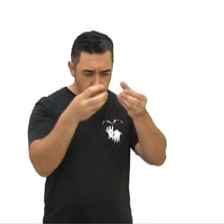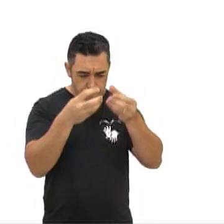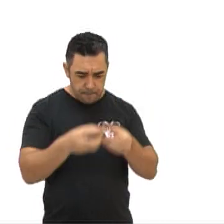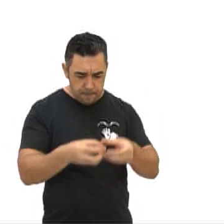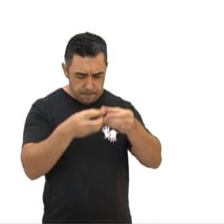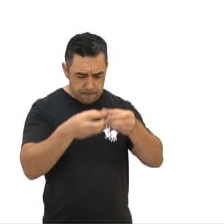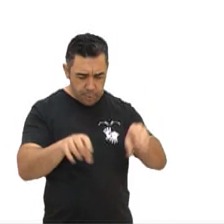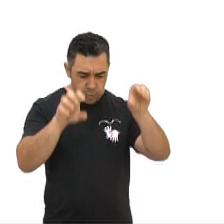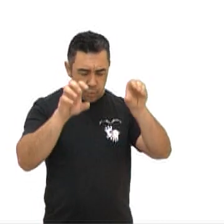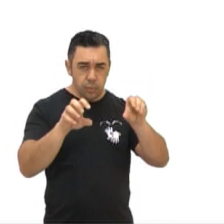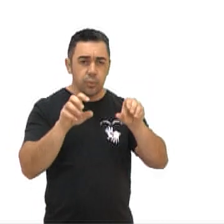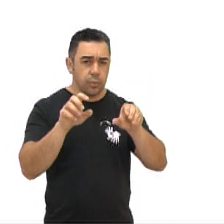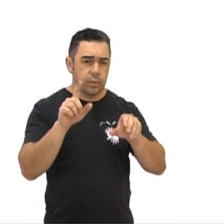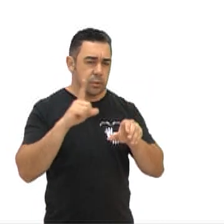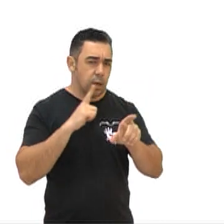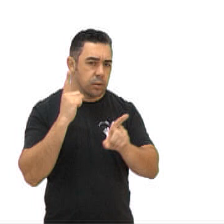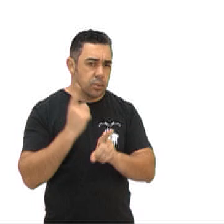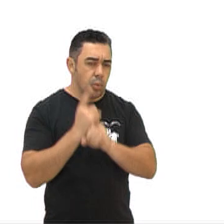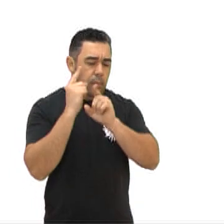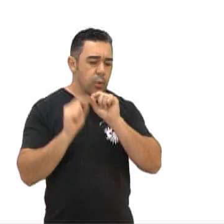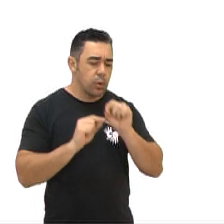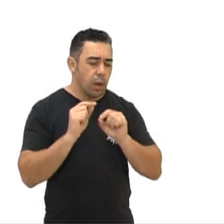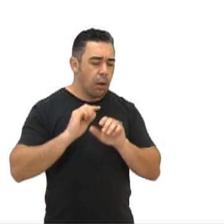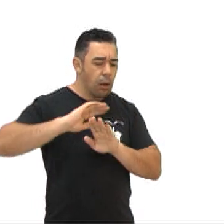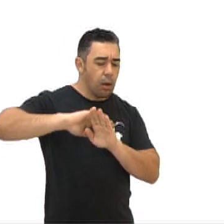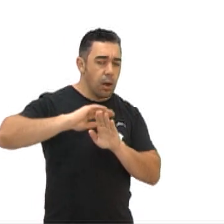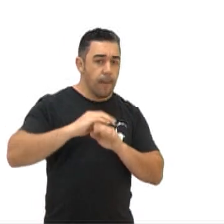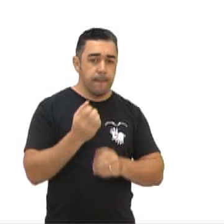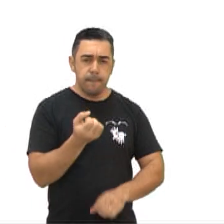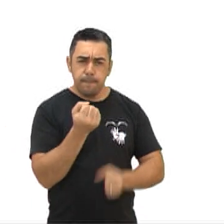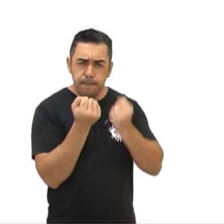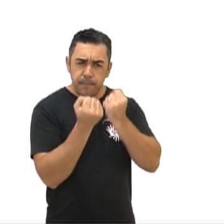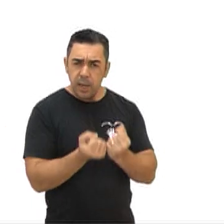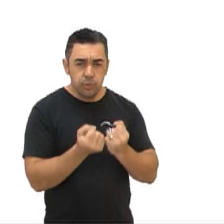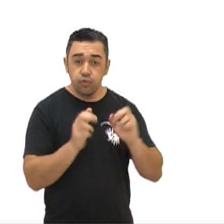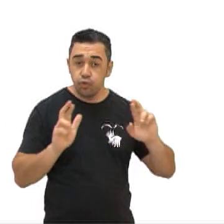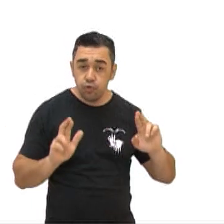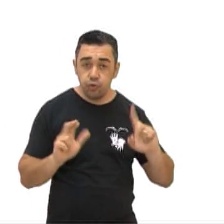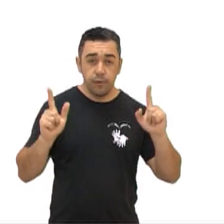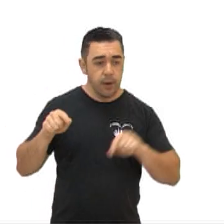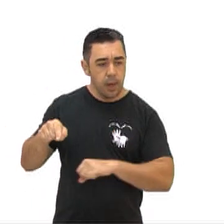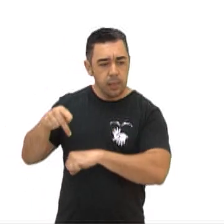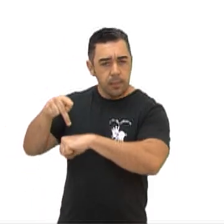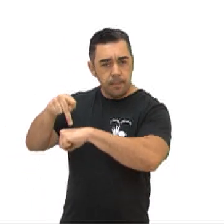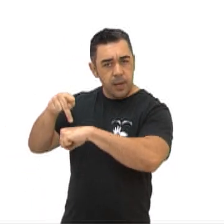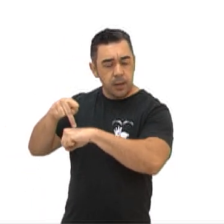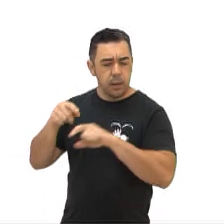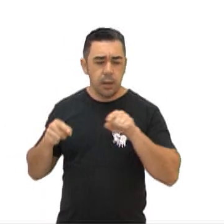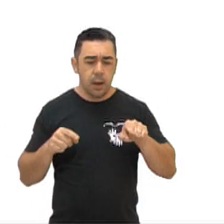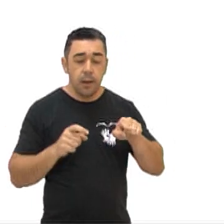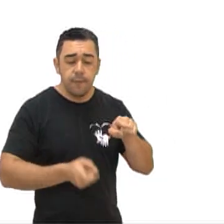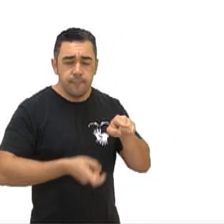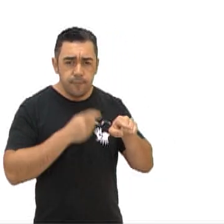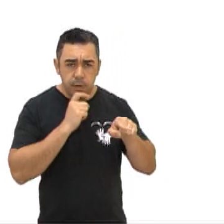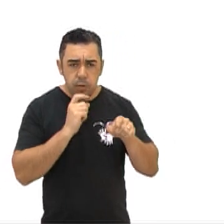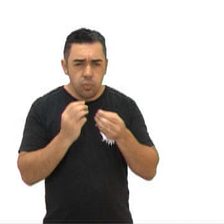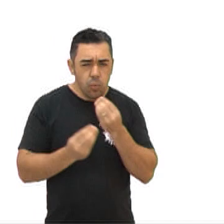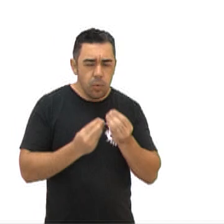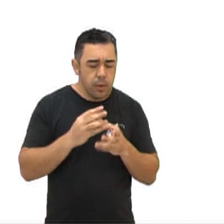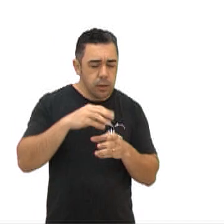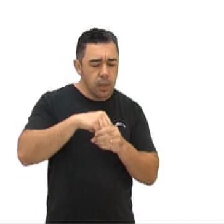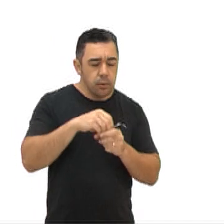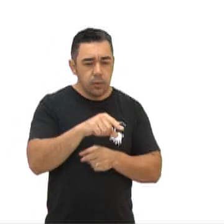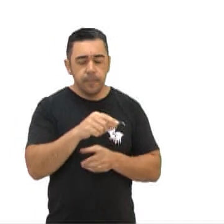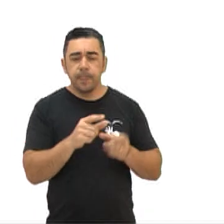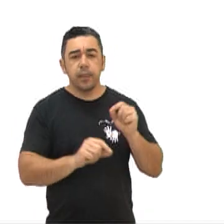algo suspeitoso, que seu peso não é o das pedras, inanimado, frio, goro, que